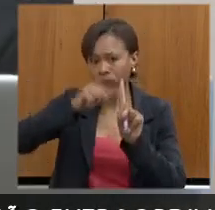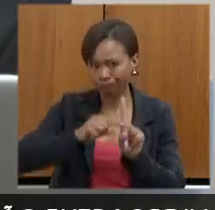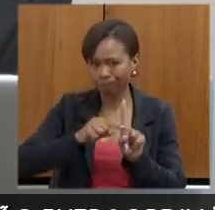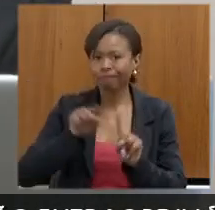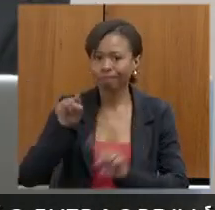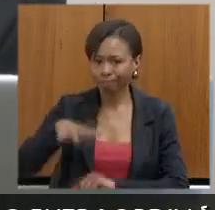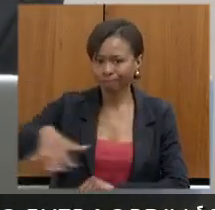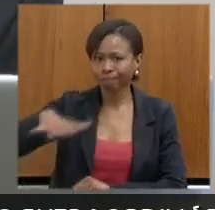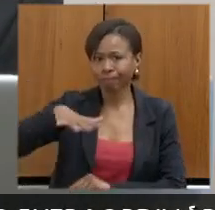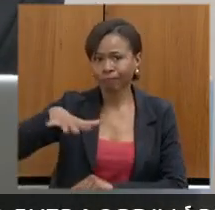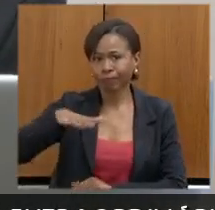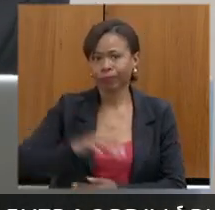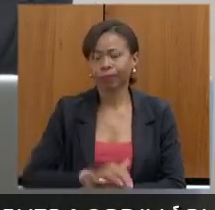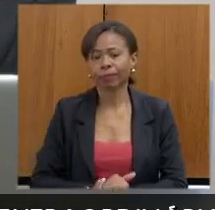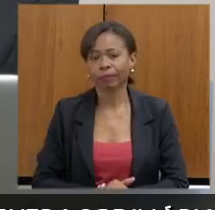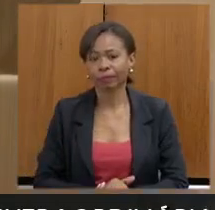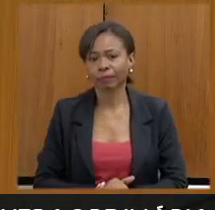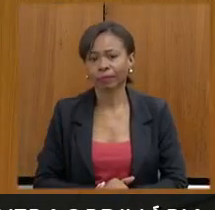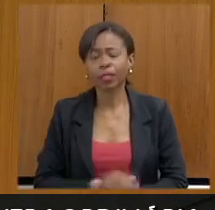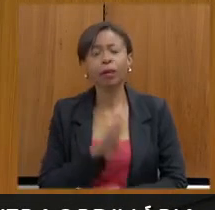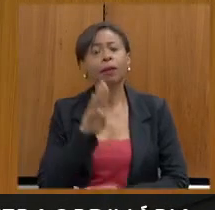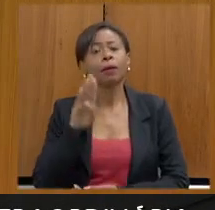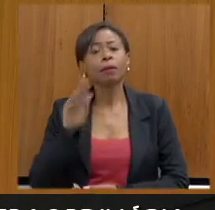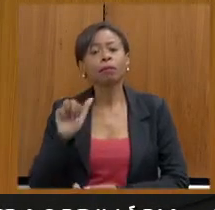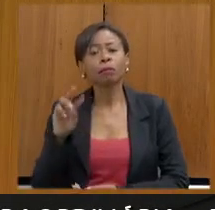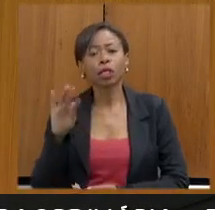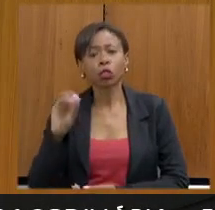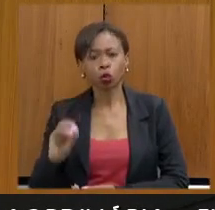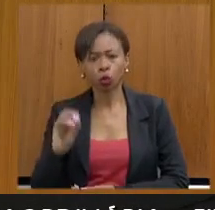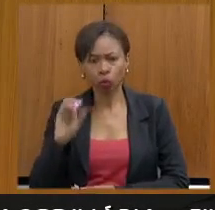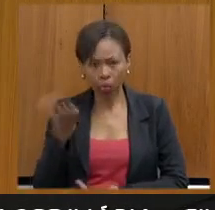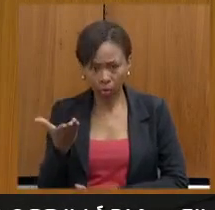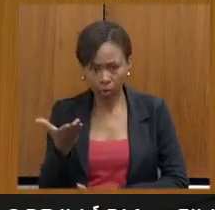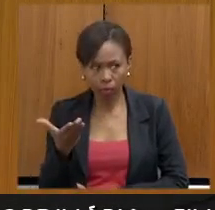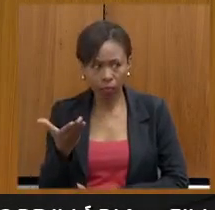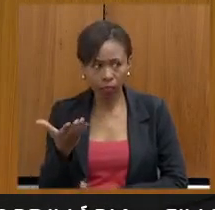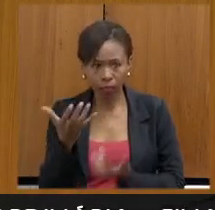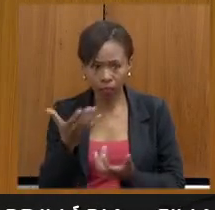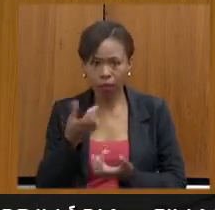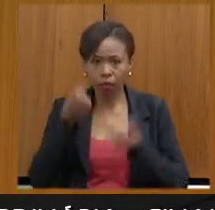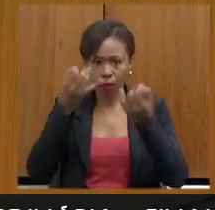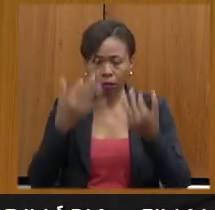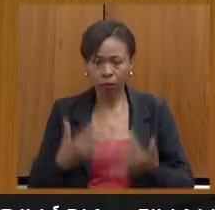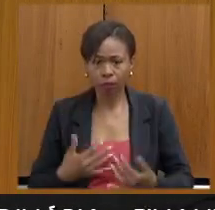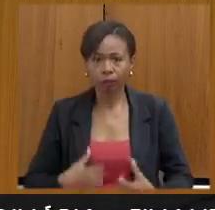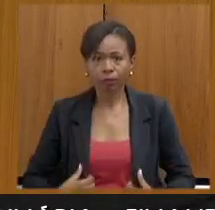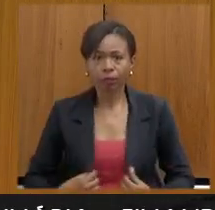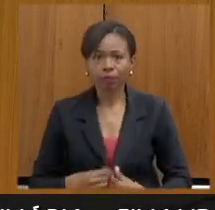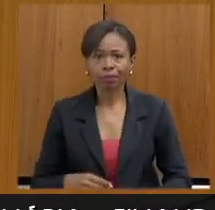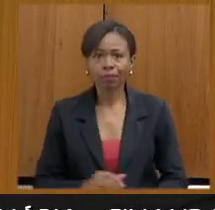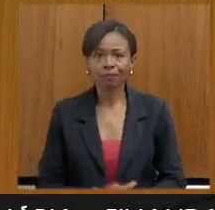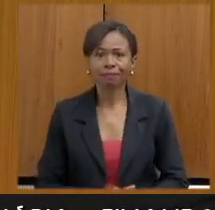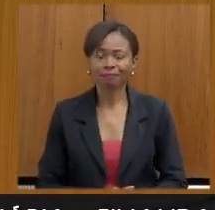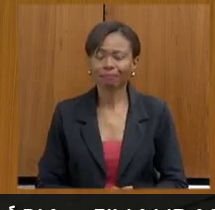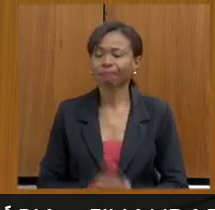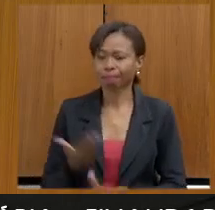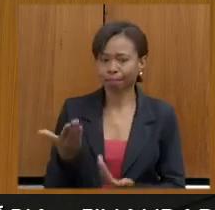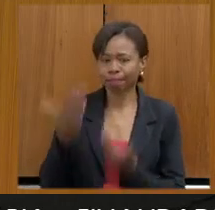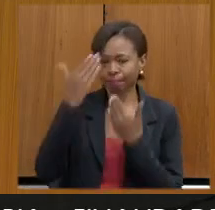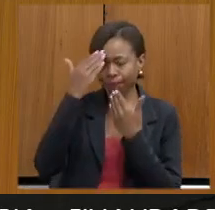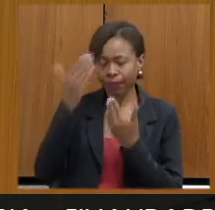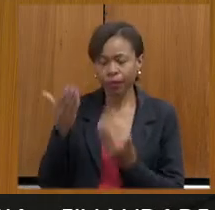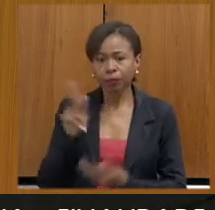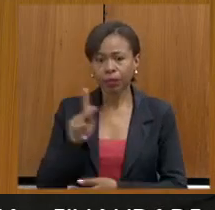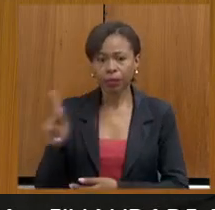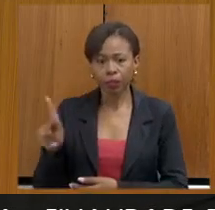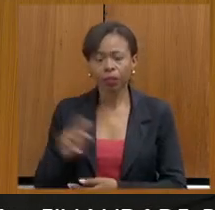Deputado Arthur vossa alergia de fazer a consideração a gente caminhar com o encerramento e claro muito obrigado